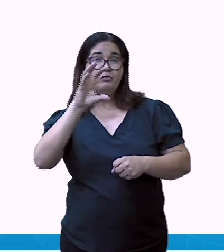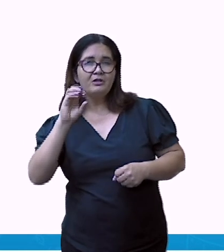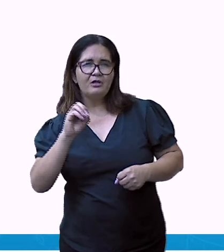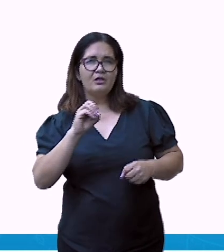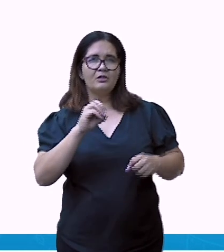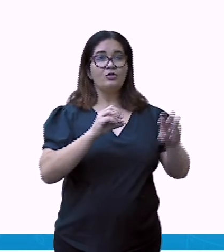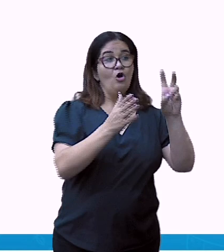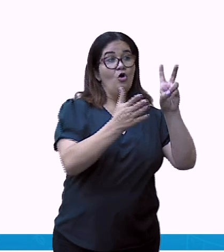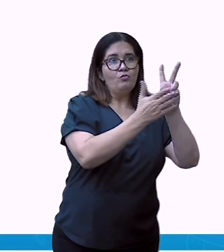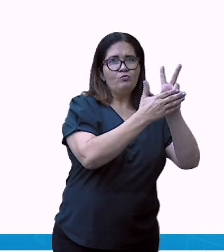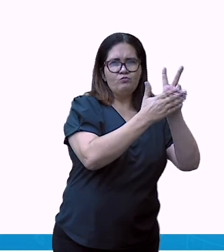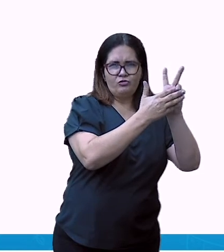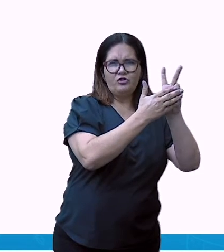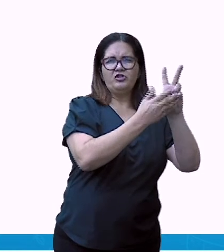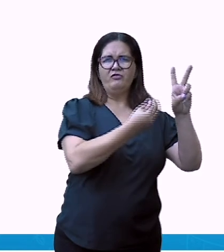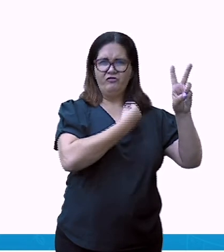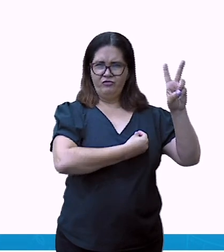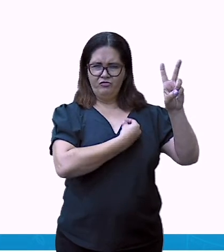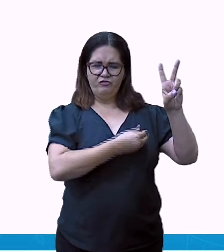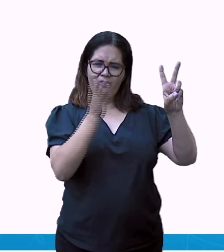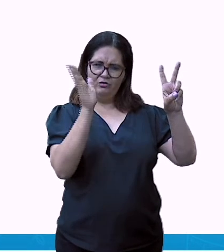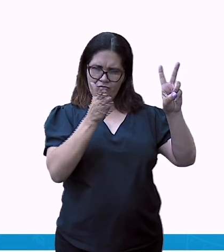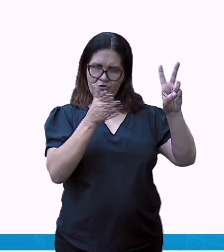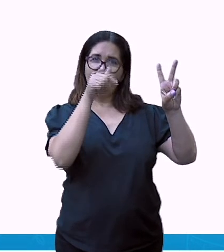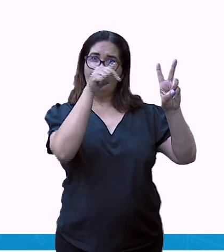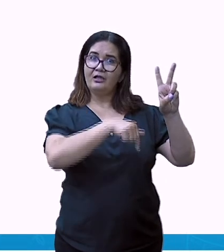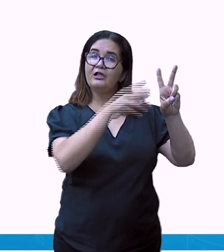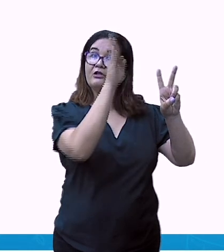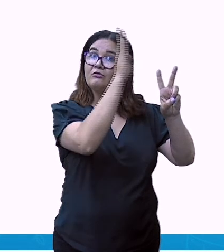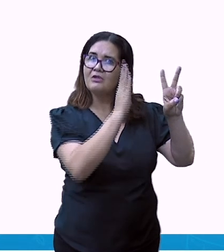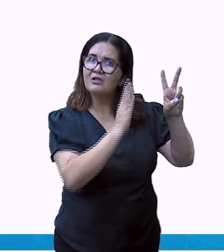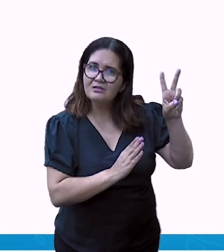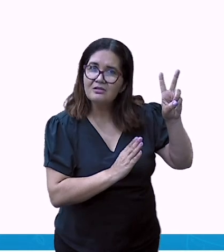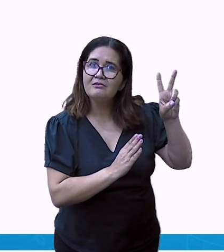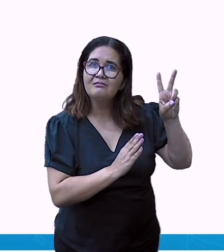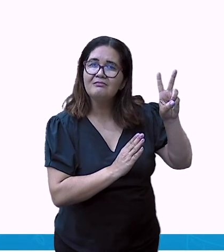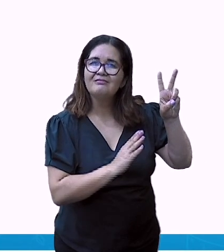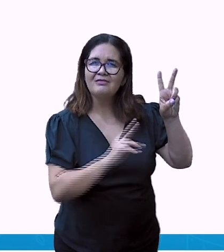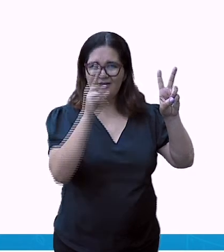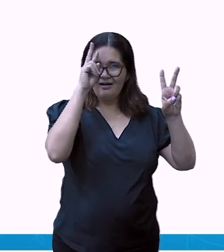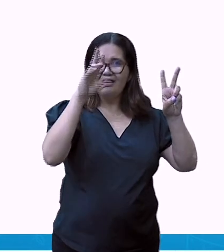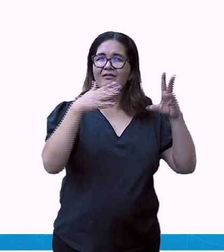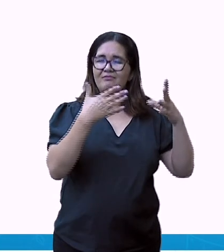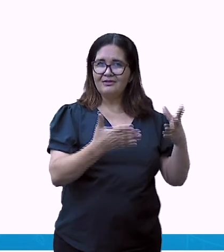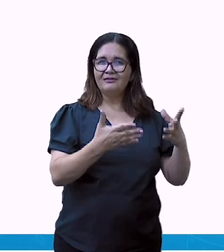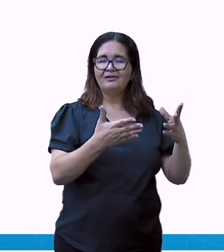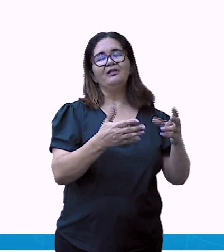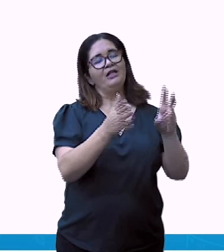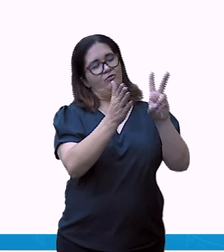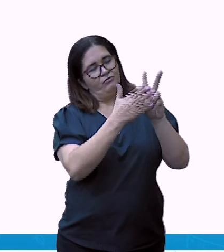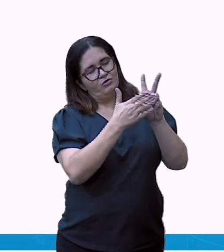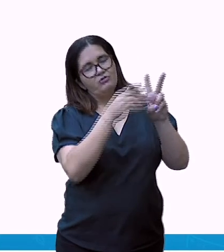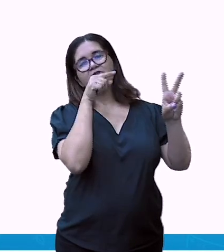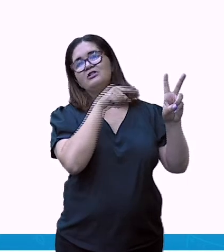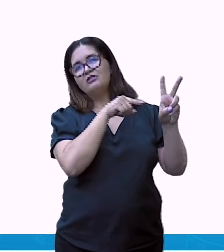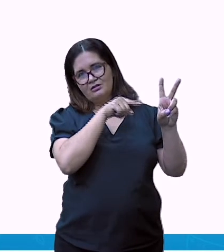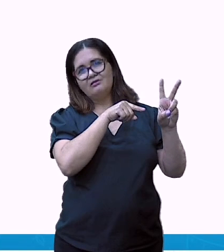habitantes do território brasileiro, historicamente falando, foram os